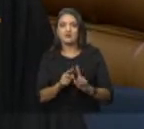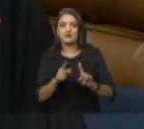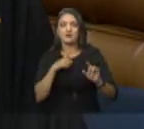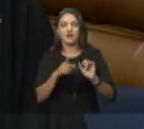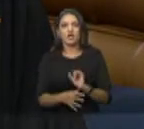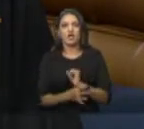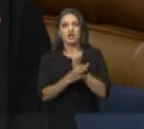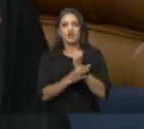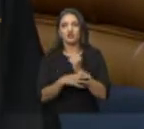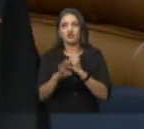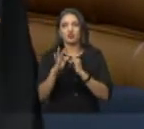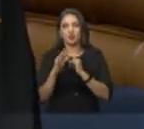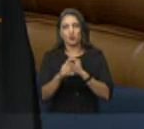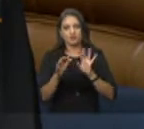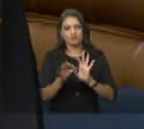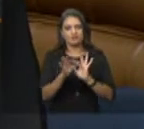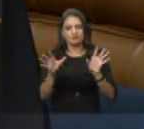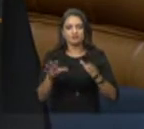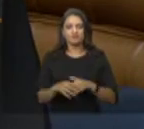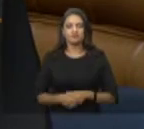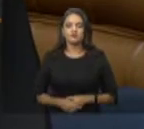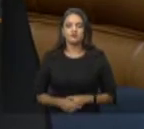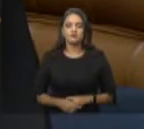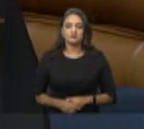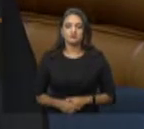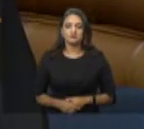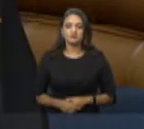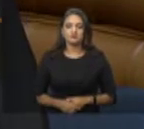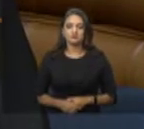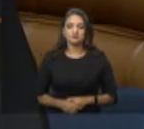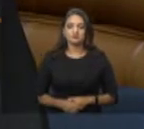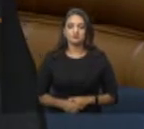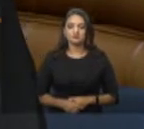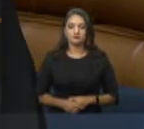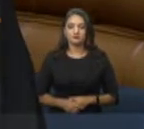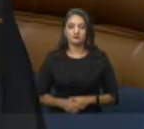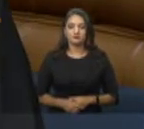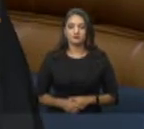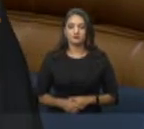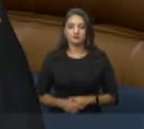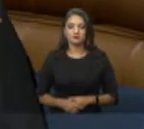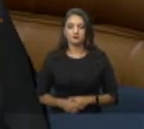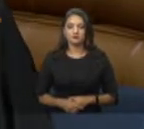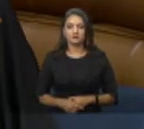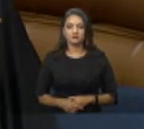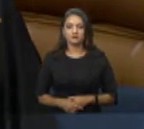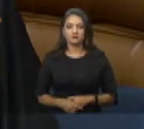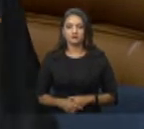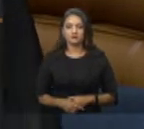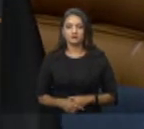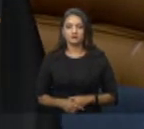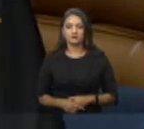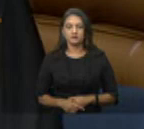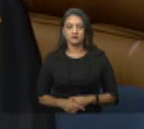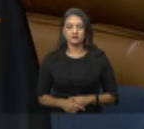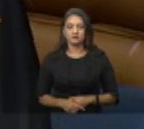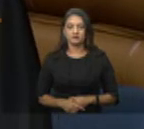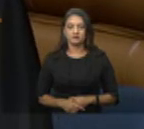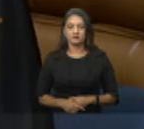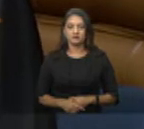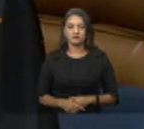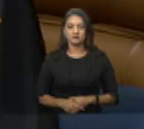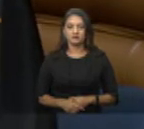de todos digo isso o senhor presidente porque eu tal como já